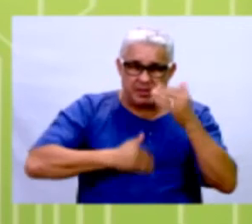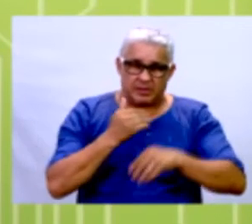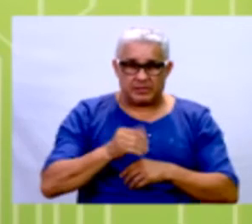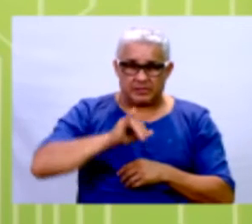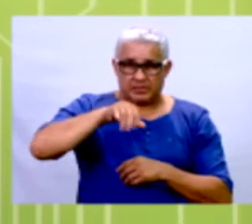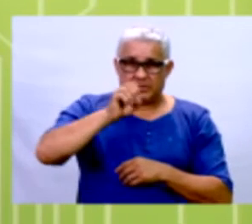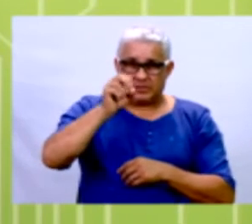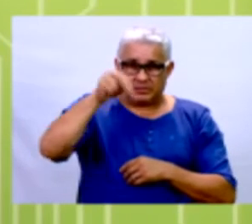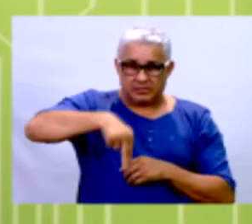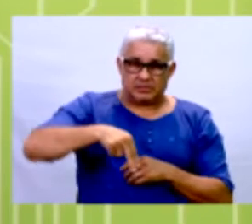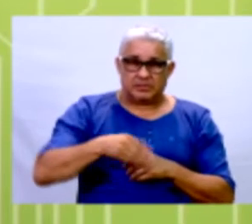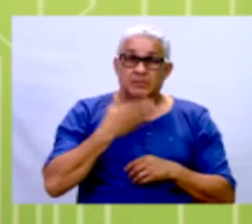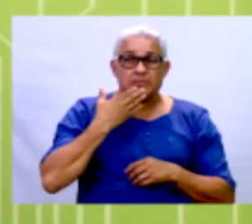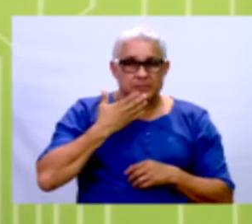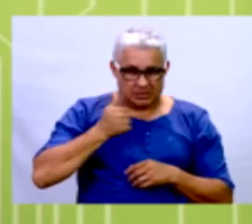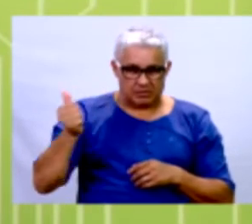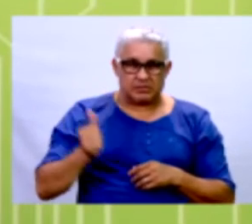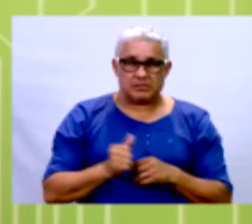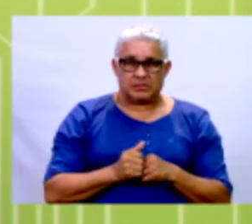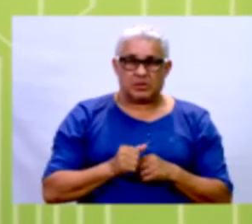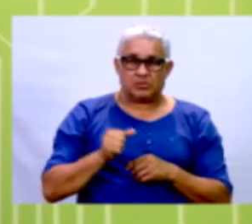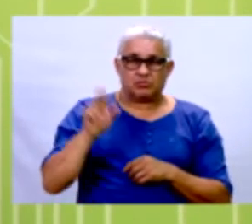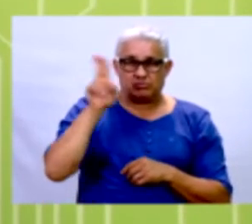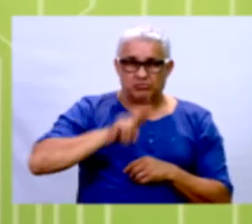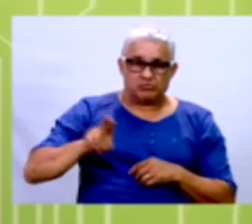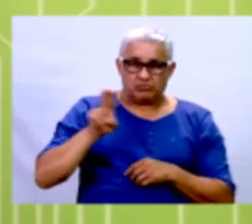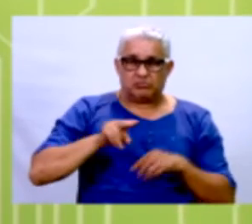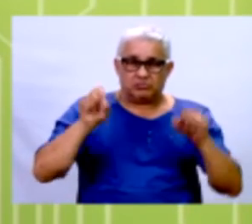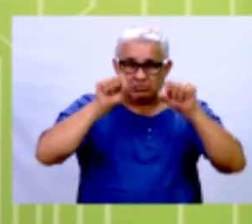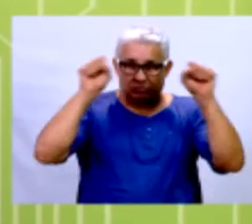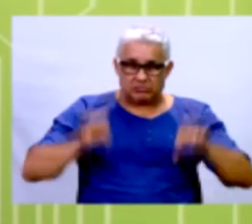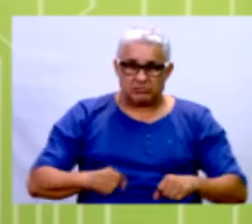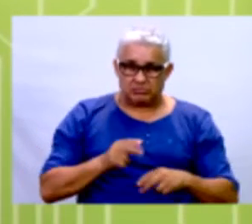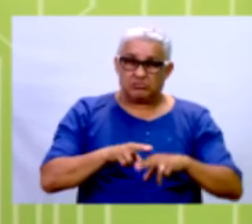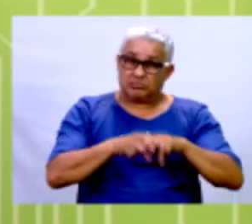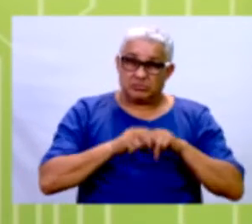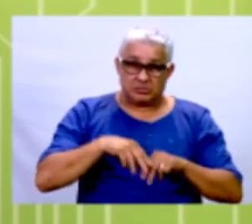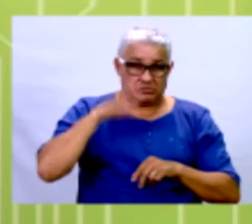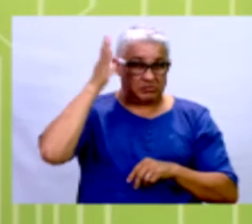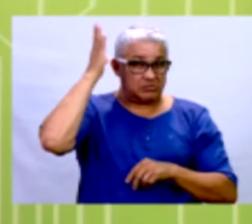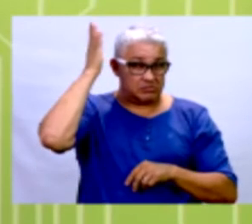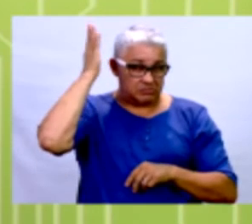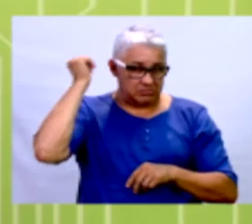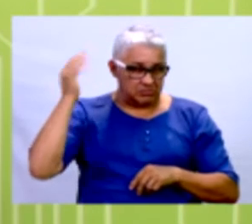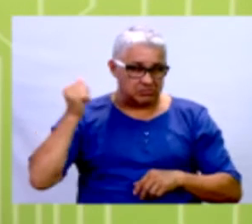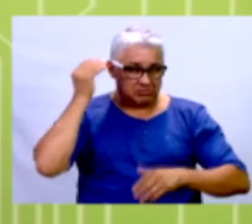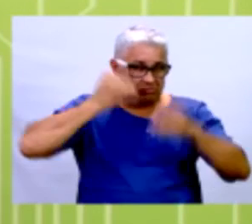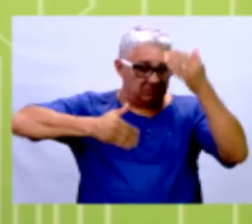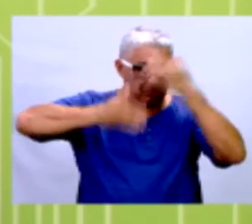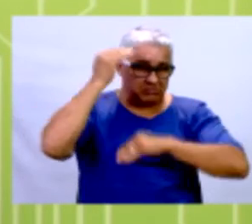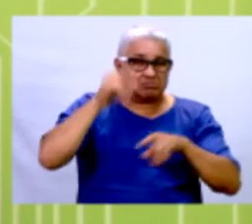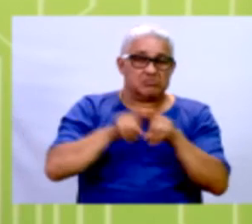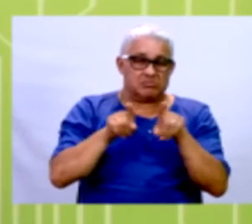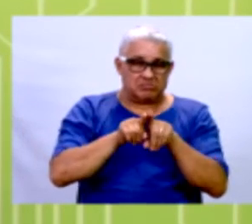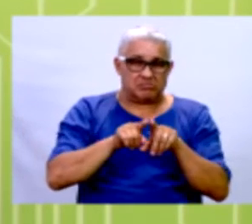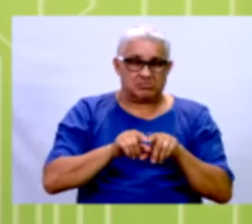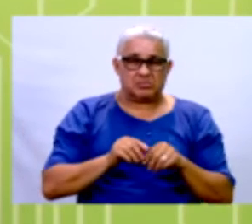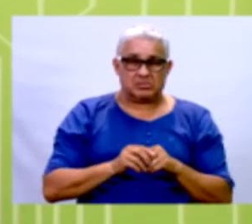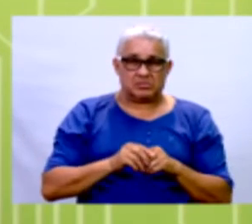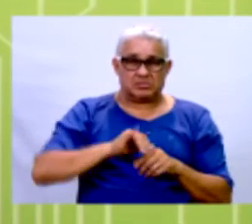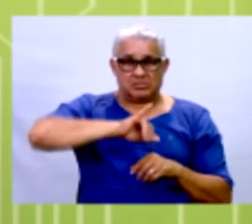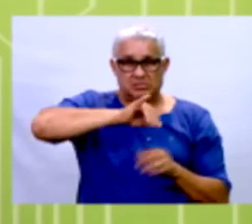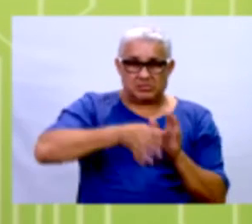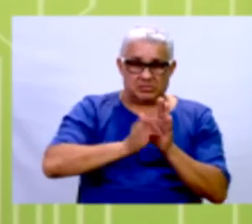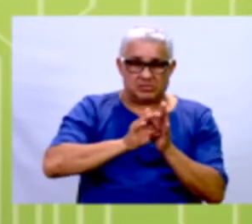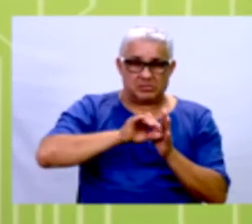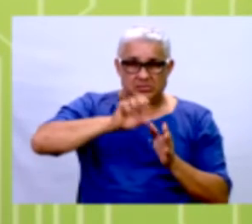melhor na utilização dos sistemas, por isso que se popularizou tanto, né? E ainda com a subida do JavaScript, o JavaScript